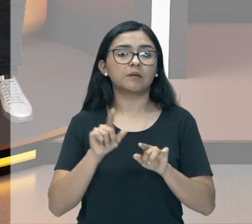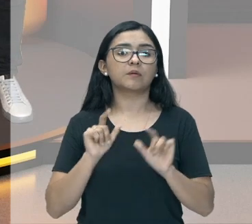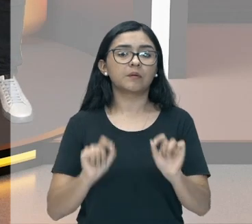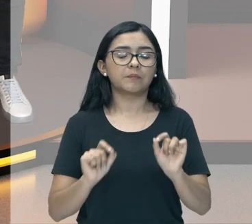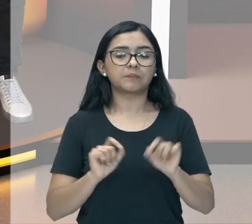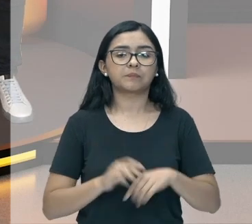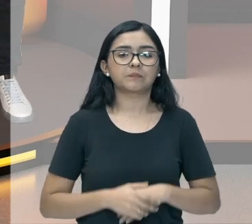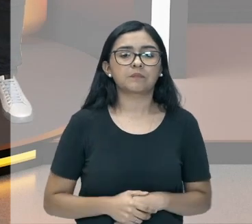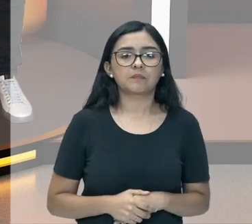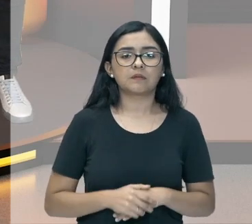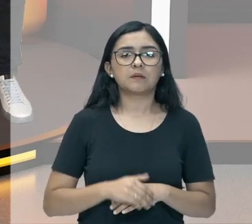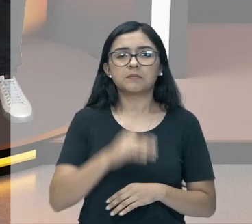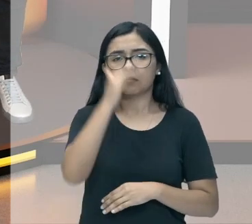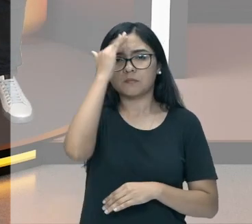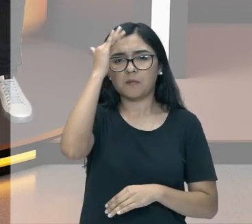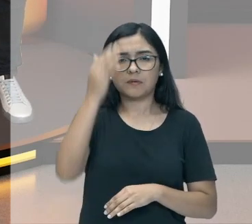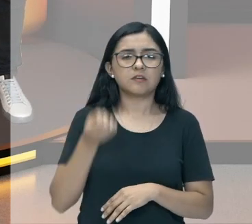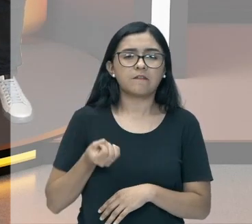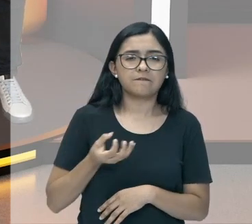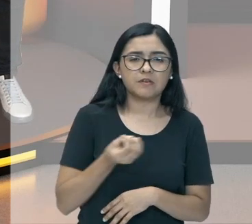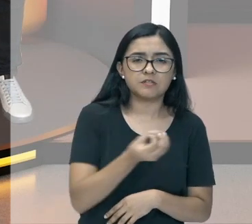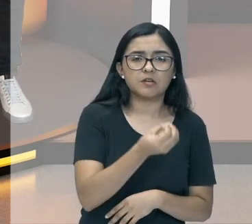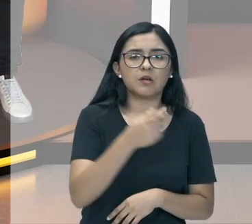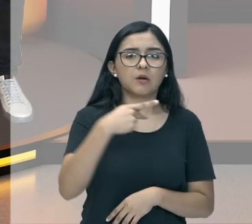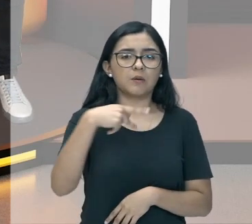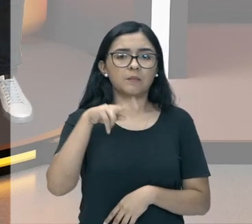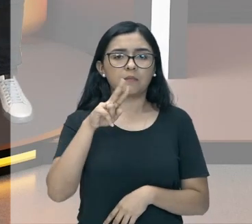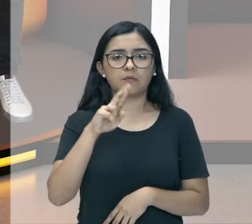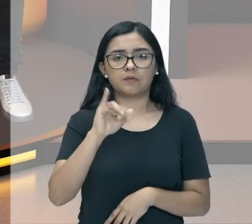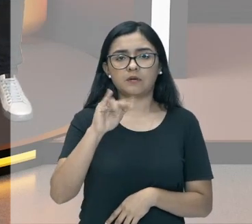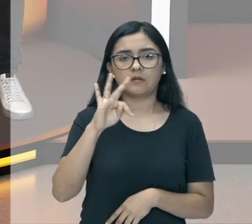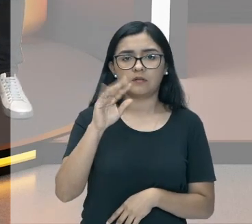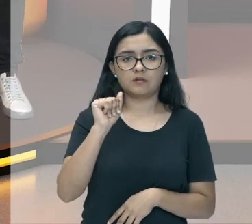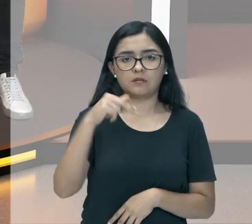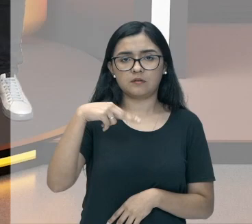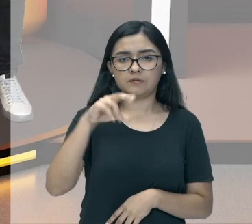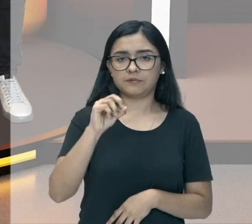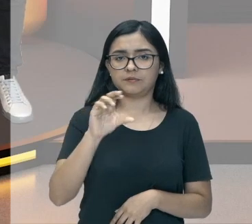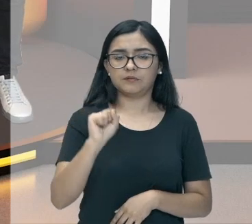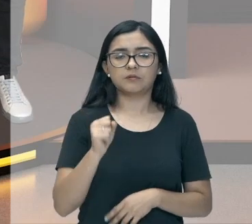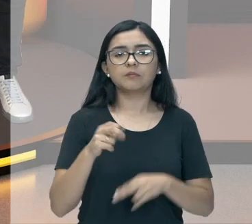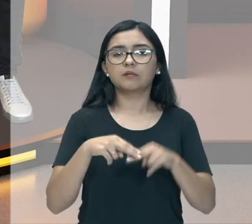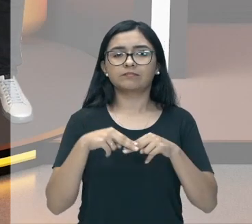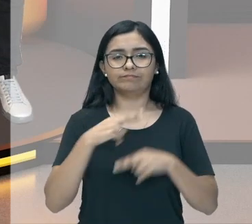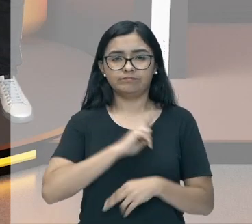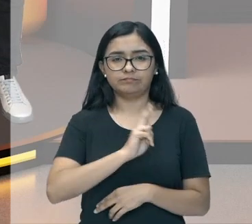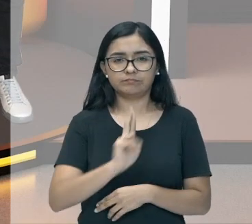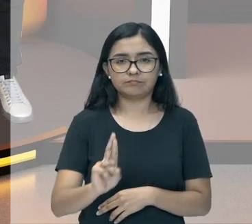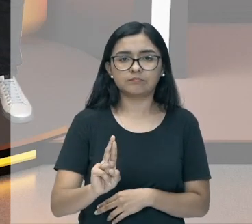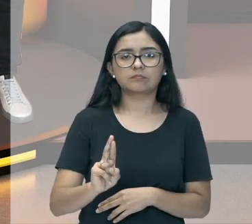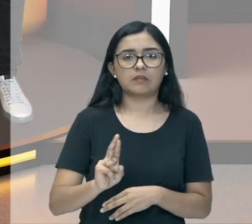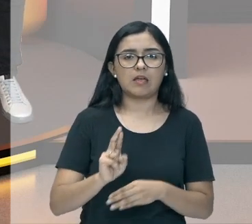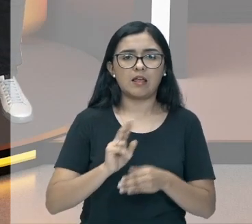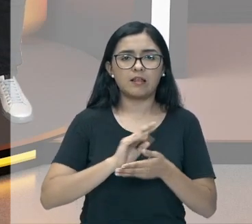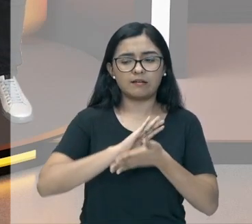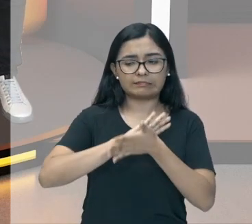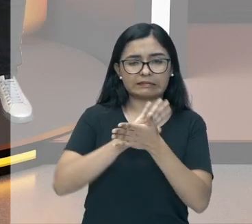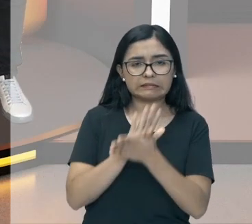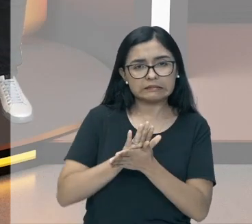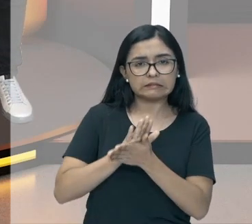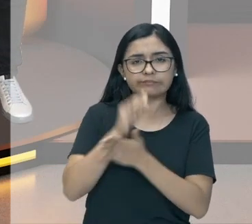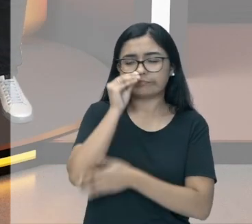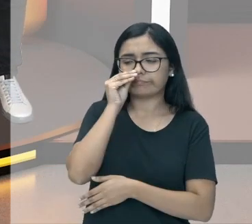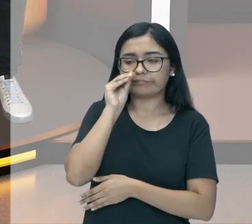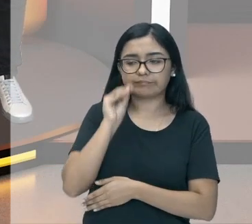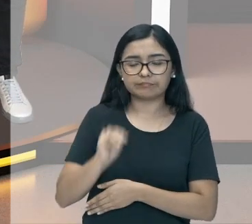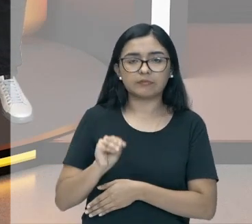principalmente os peregrinos, né? Os puritanos ali na questão da religião, que eram discriminados, eles então iam